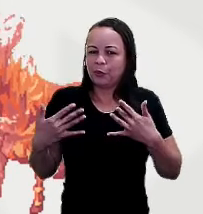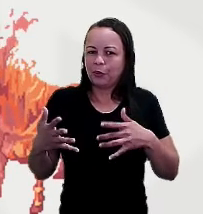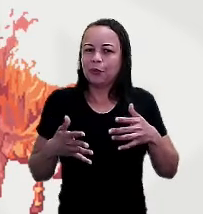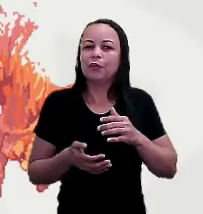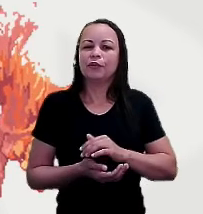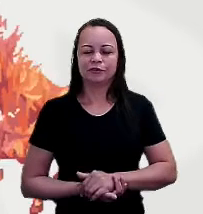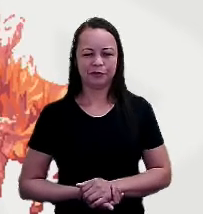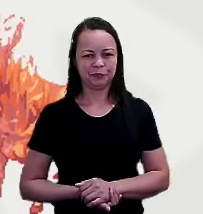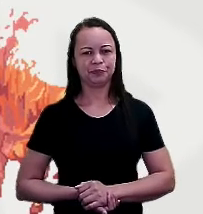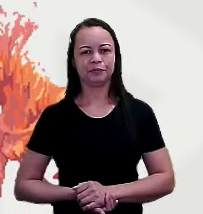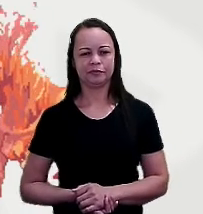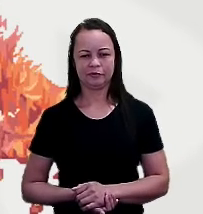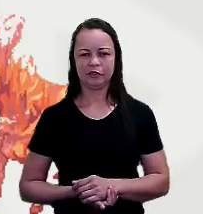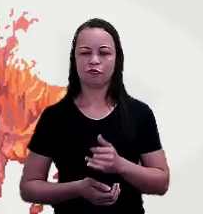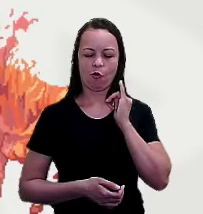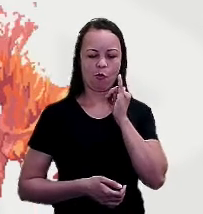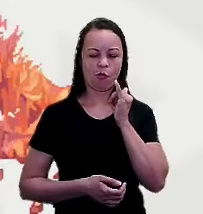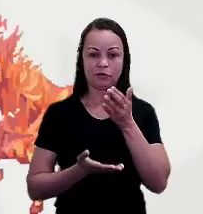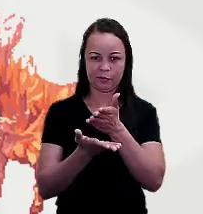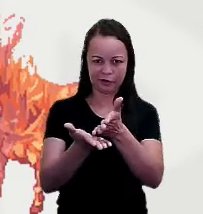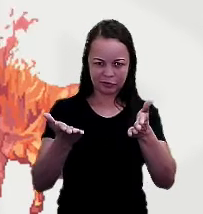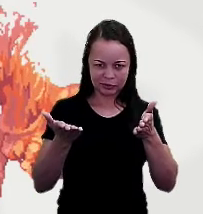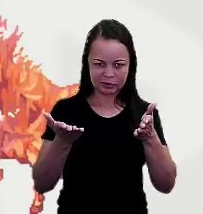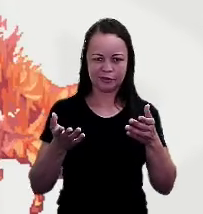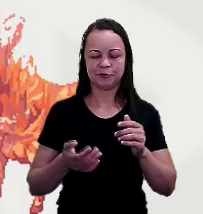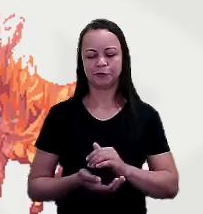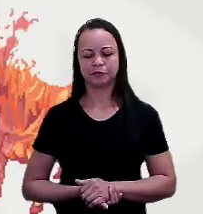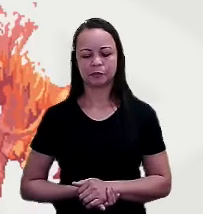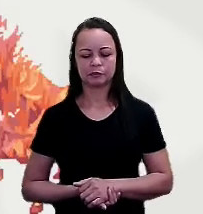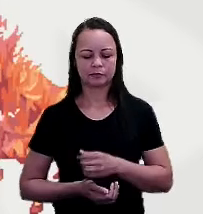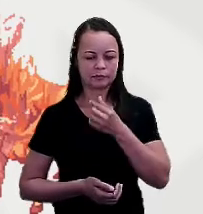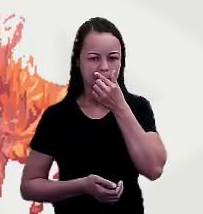fica assustado. Vou contar para vocês agora, presta atenção.